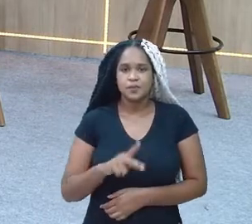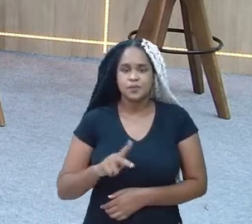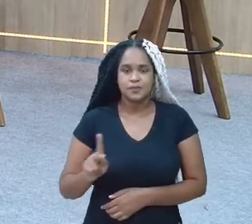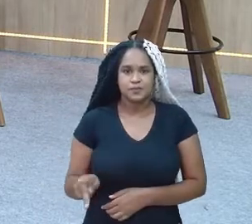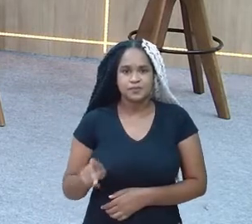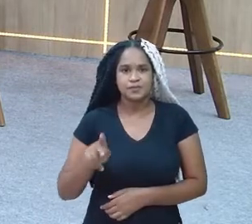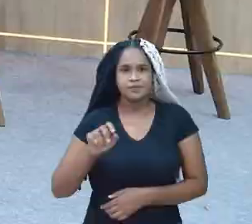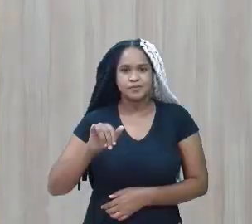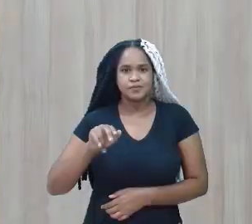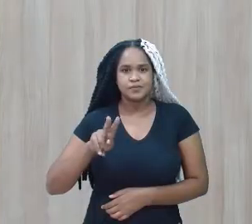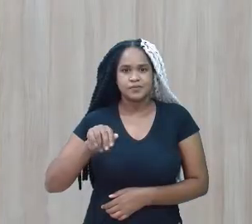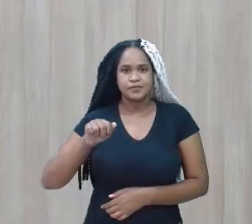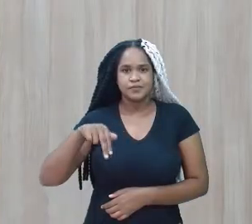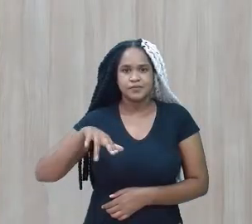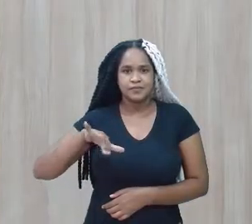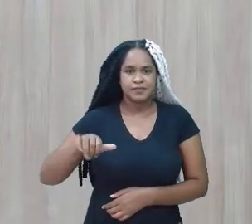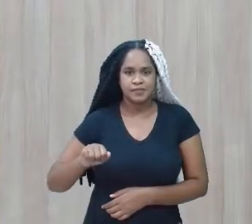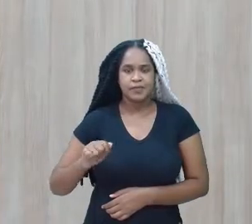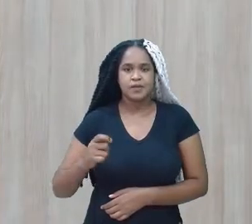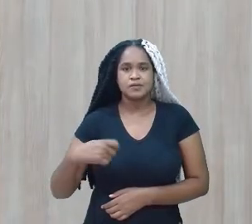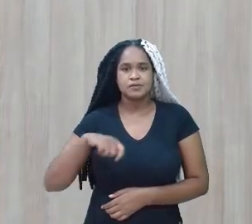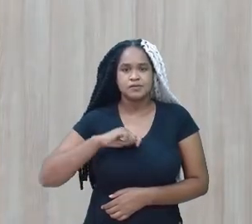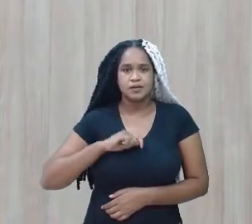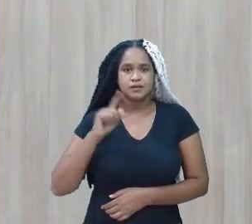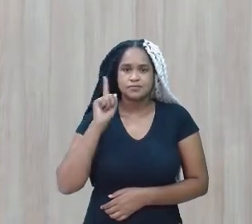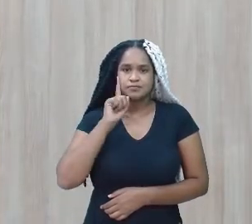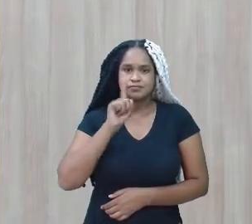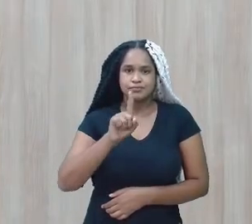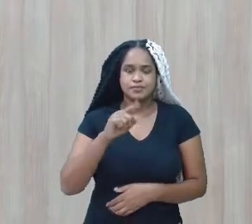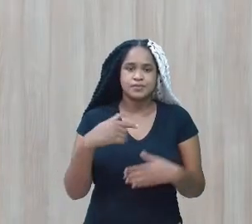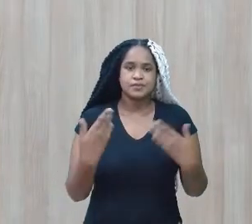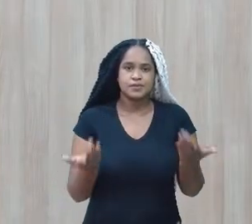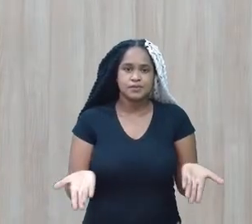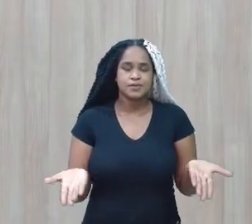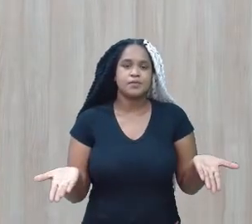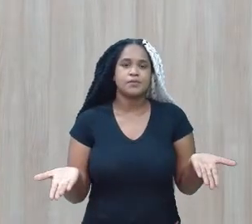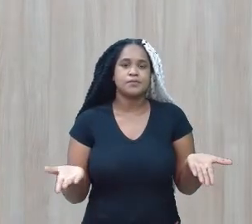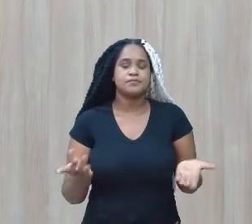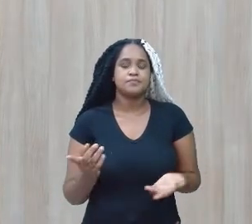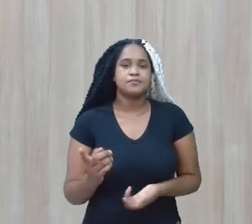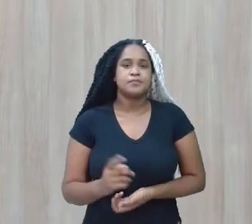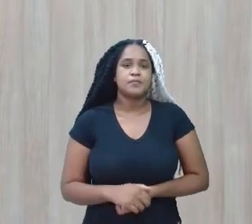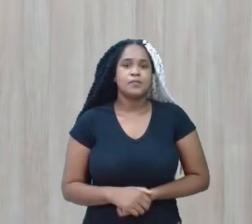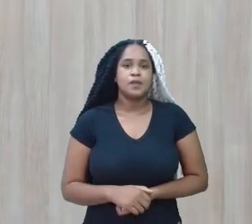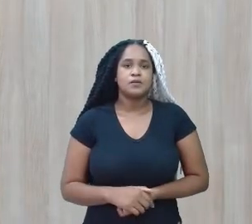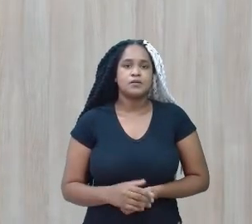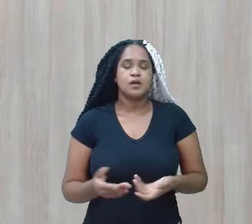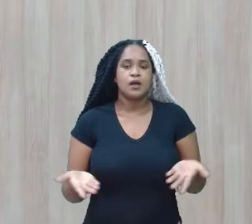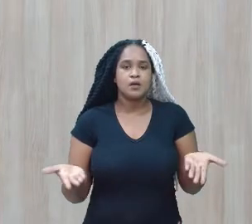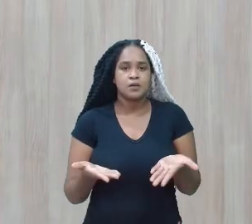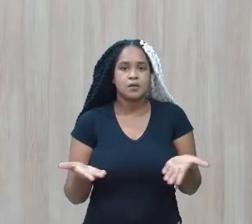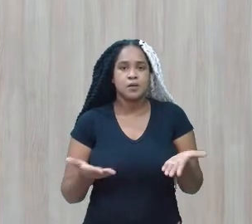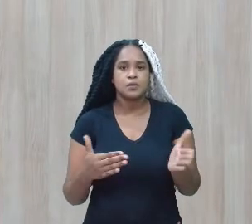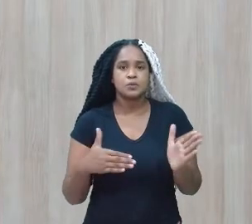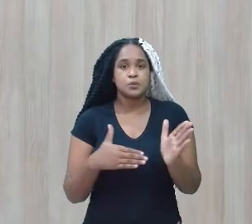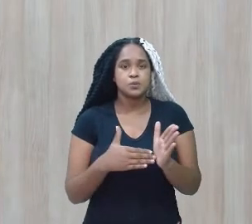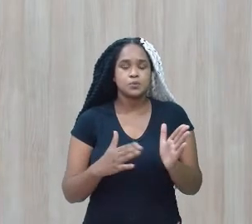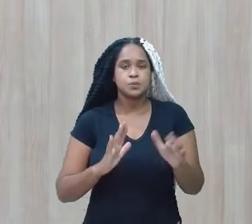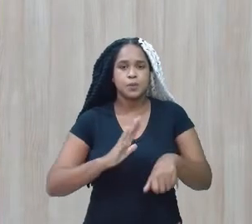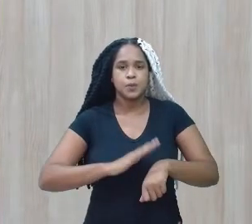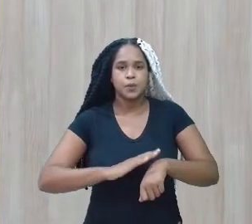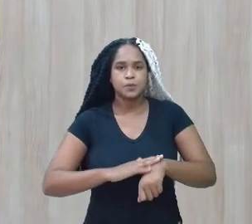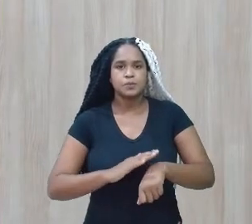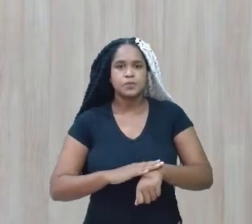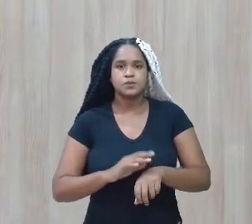sinal. Então, estamos no último momento desse primeiro bloco que falamos sobre inclusão, o que não pode faltar em uma